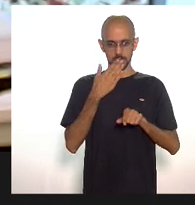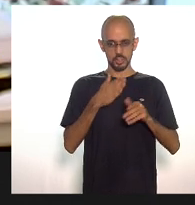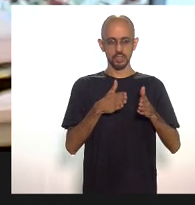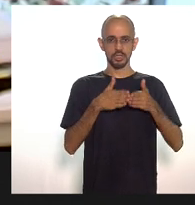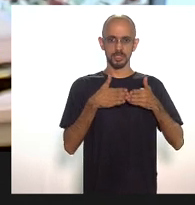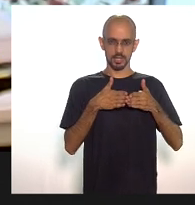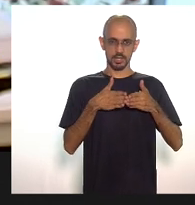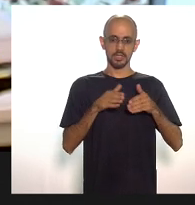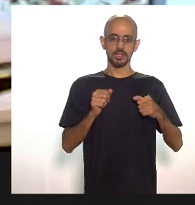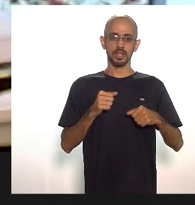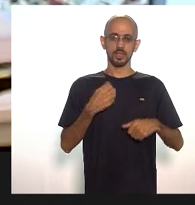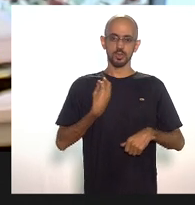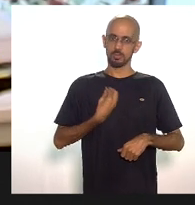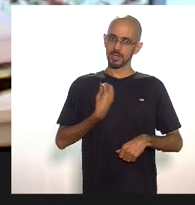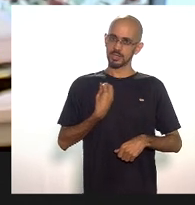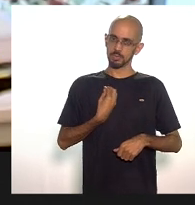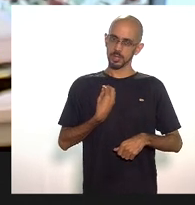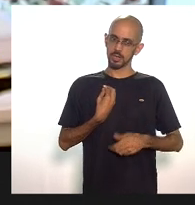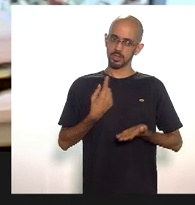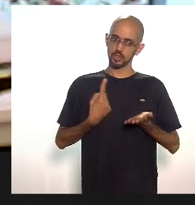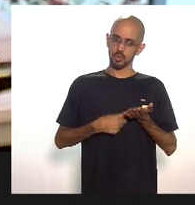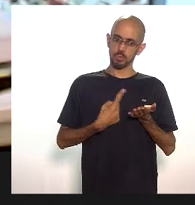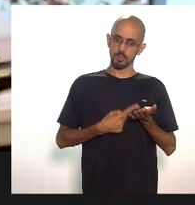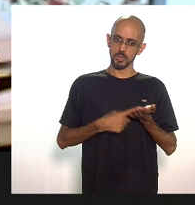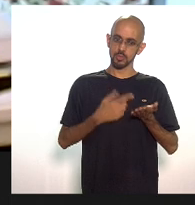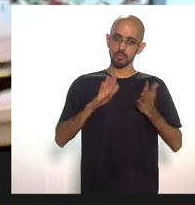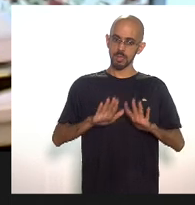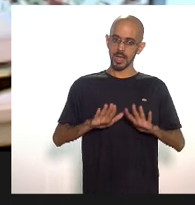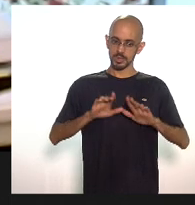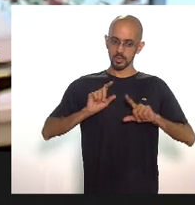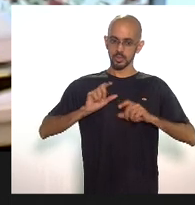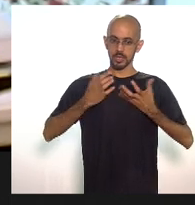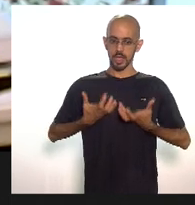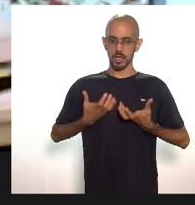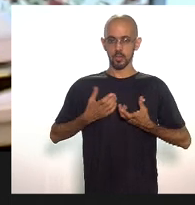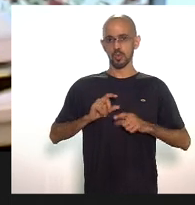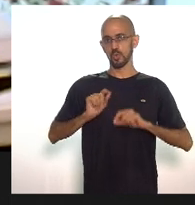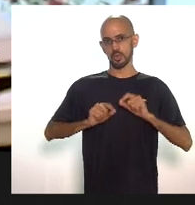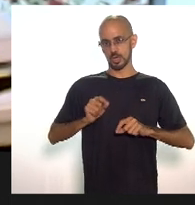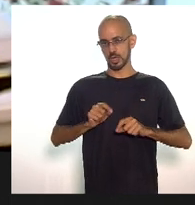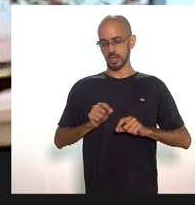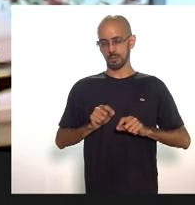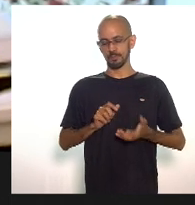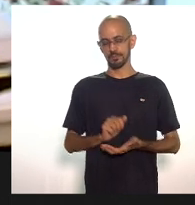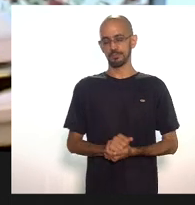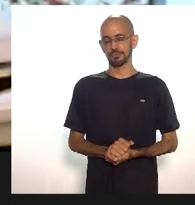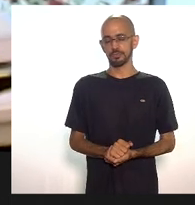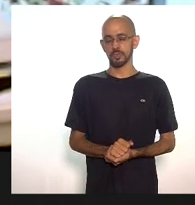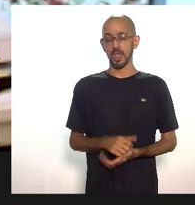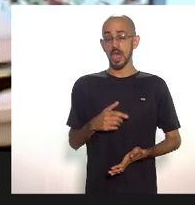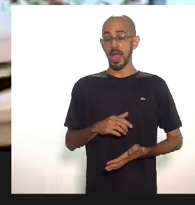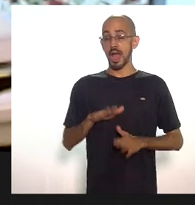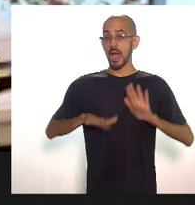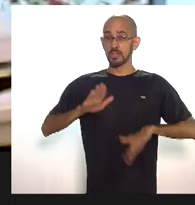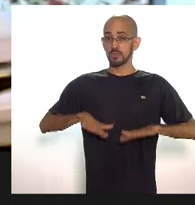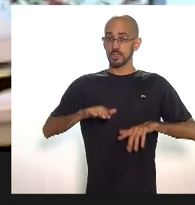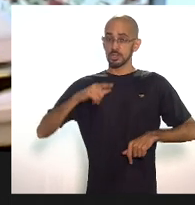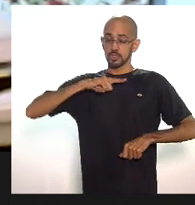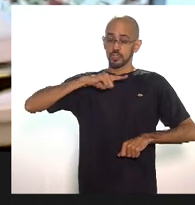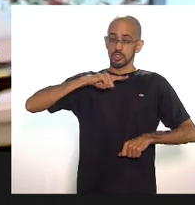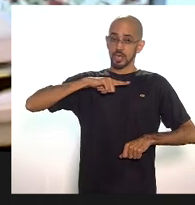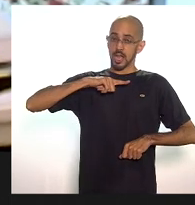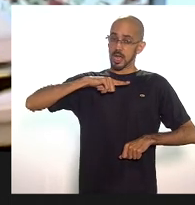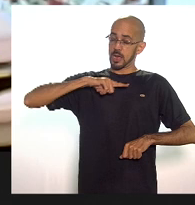estava nesse compromisso, mas eu quero combinar com vocês o seguinte. muitas vezes, a gente que está